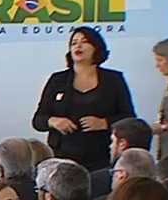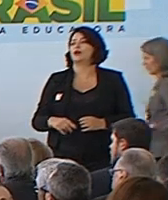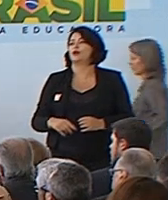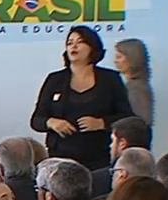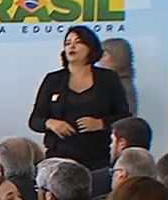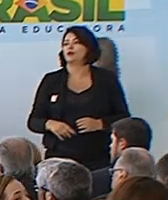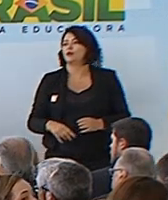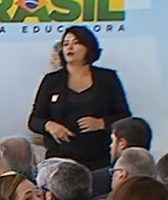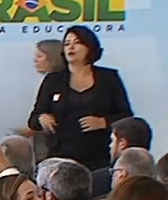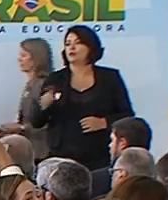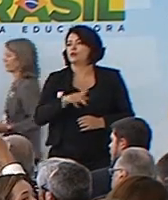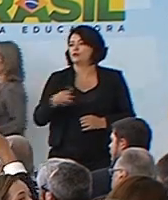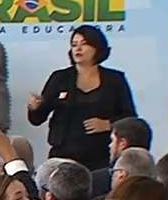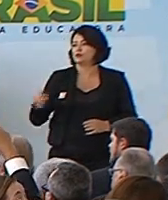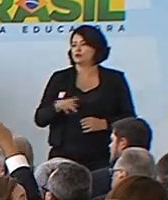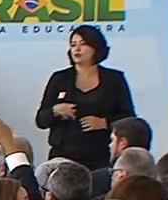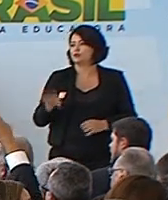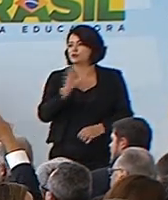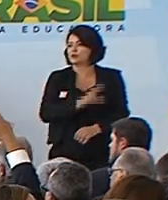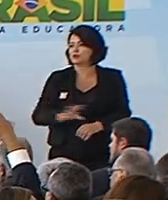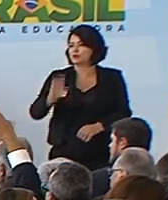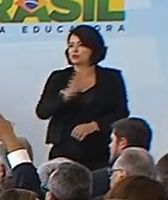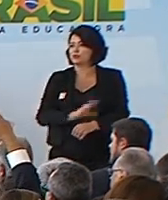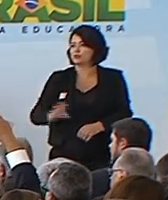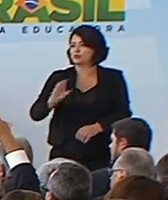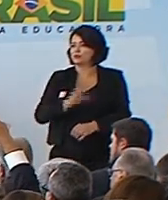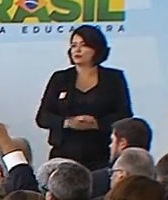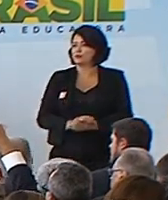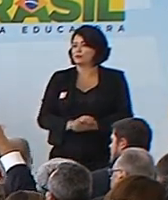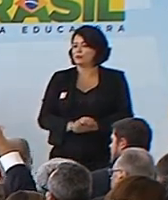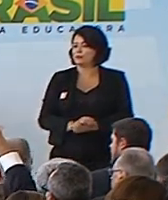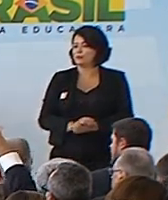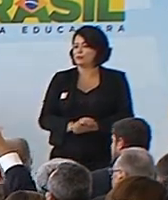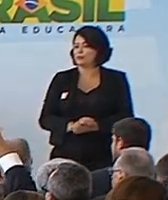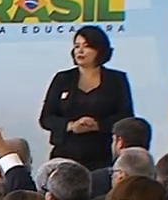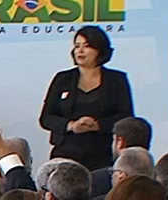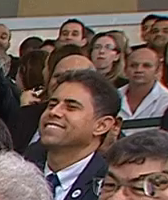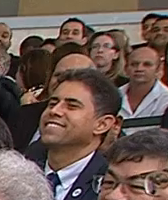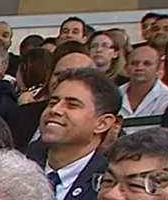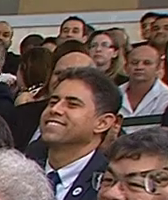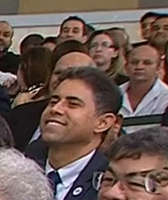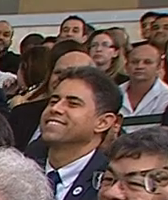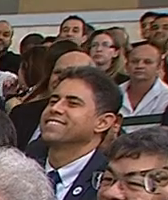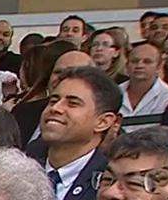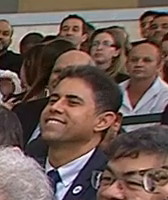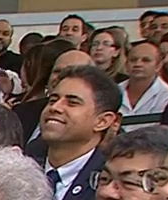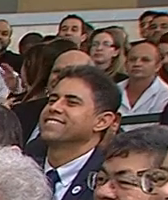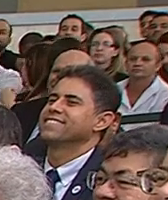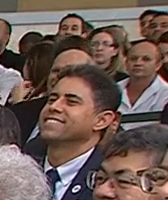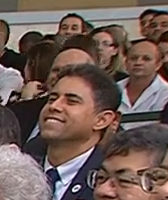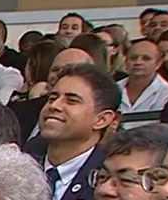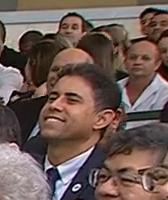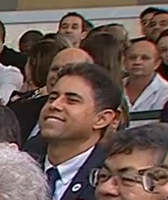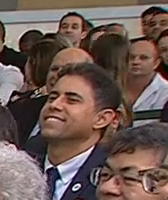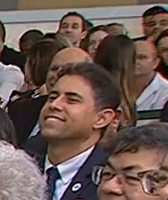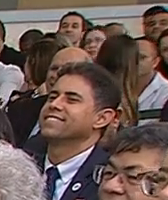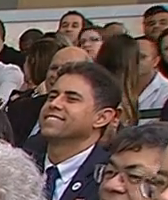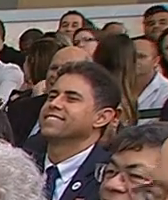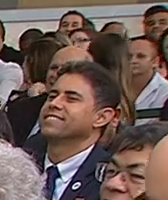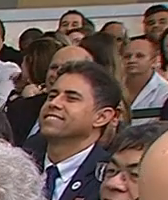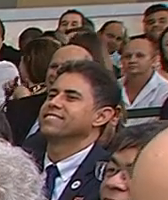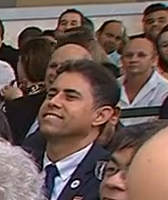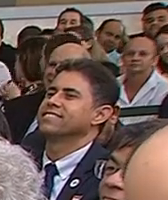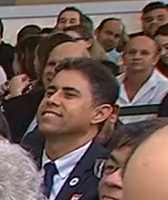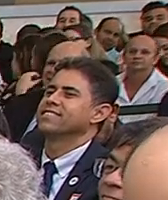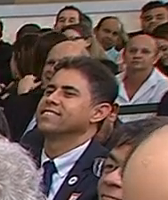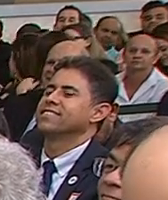de de auditório né talvez alguma coisa mais cumprimentos pelo seu trabalho a toda a equipe